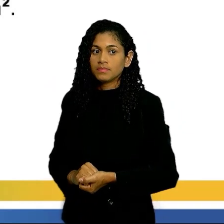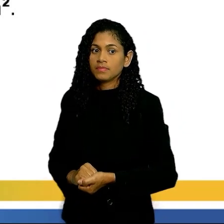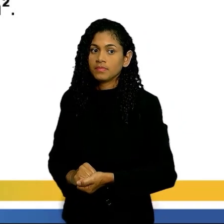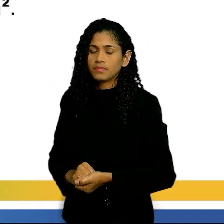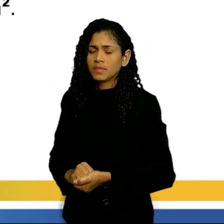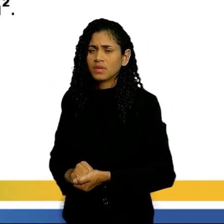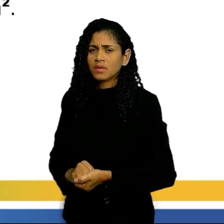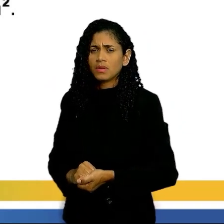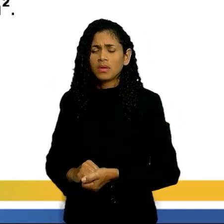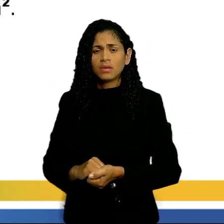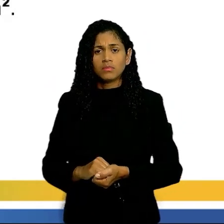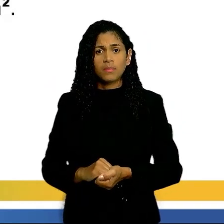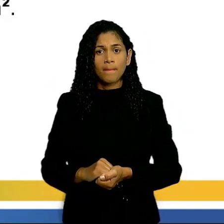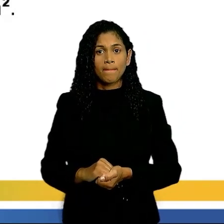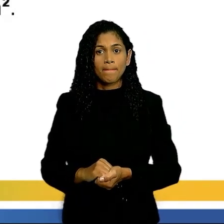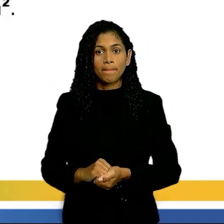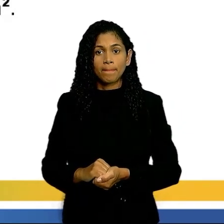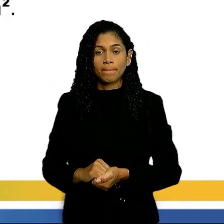desde